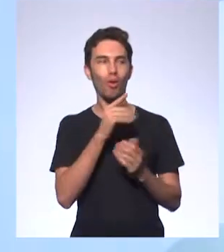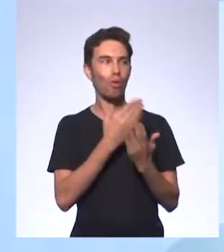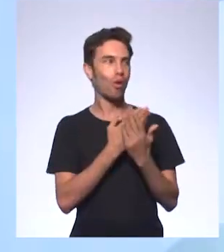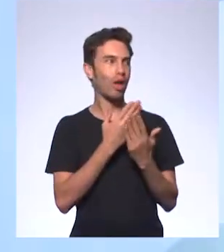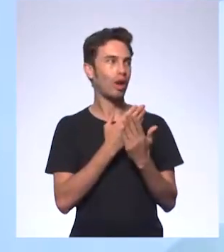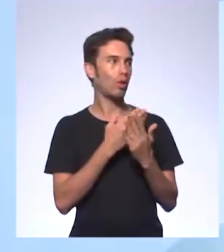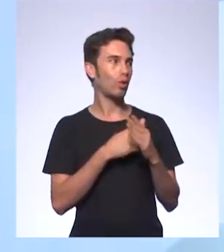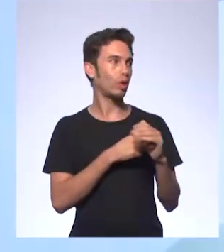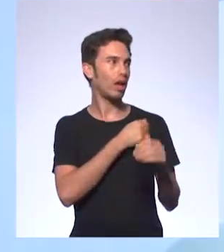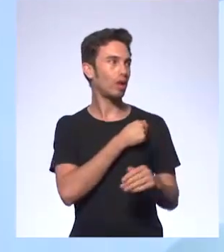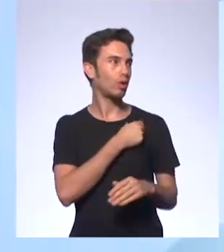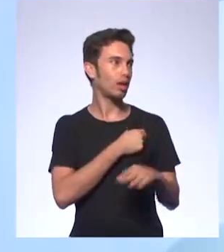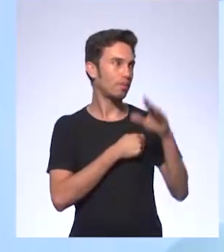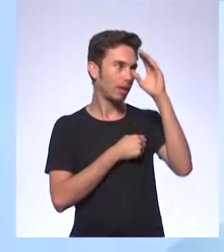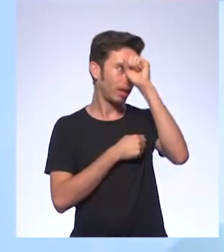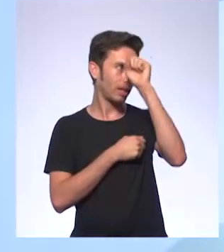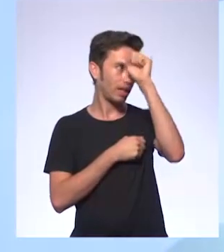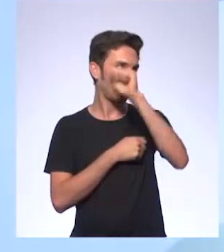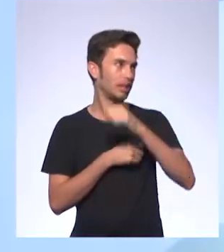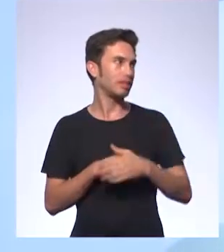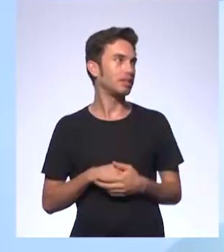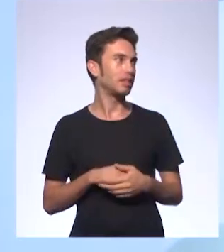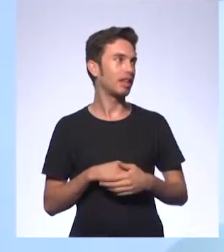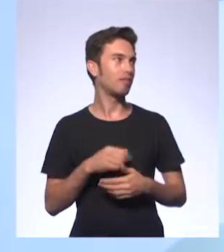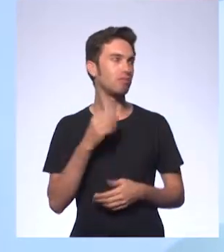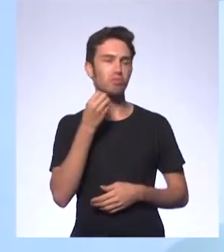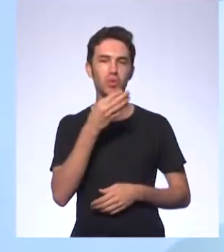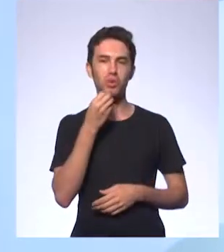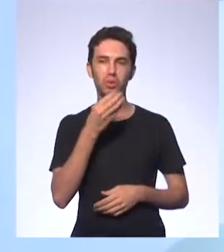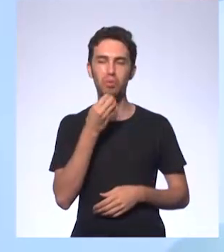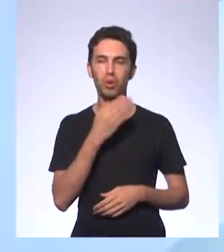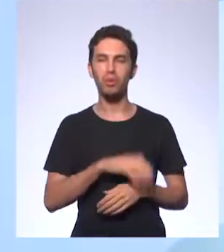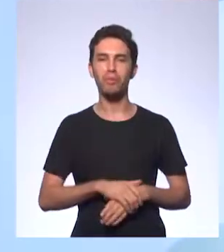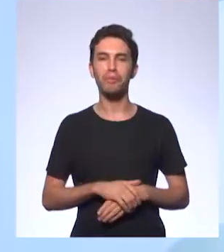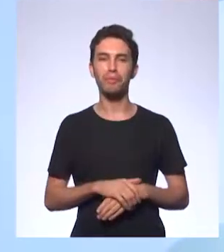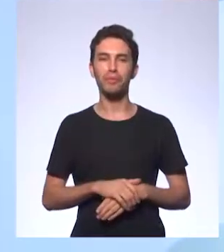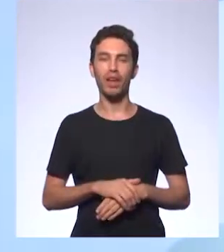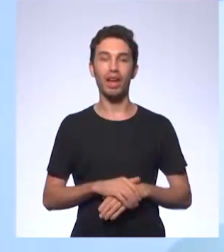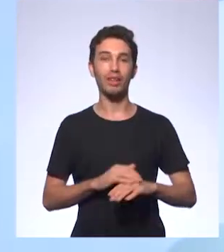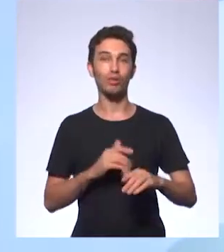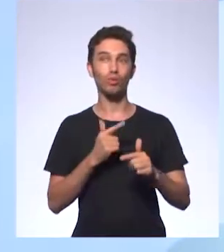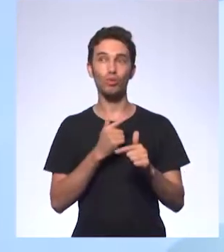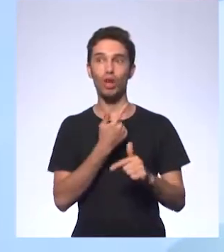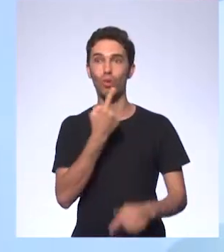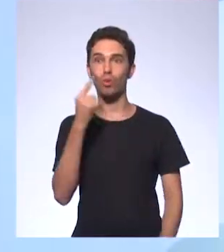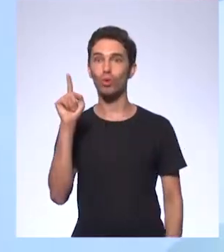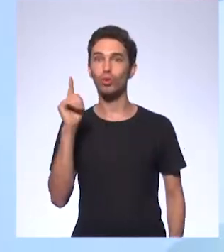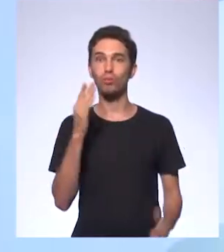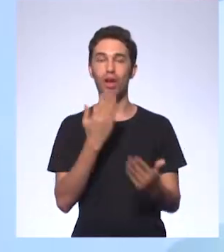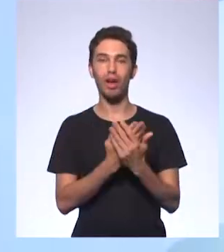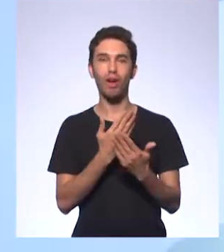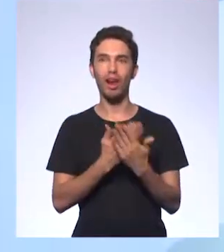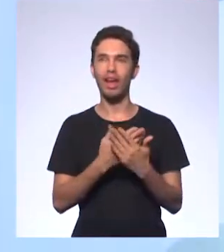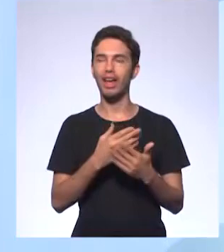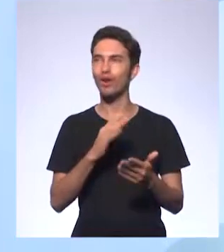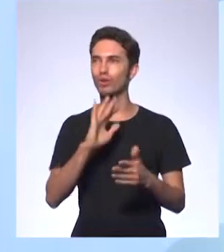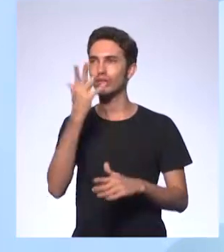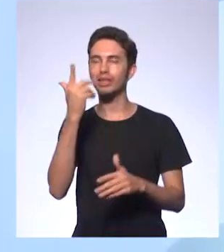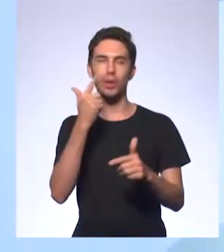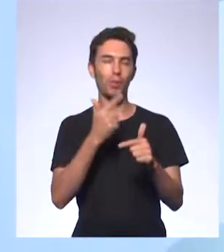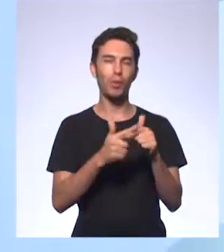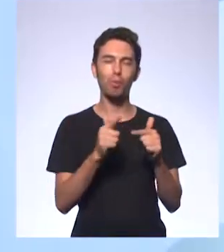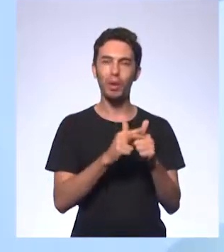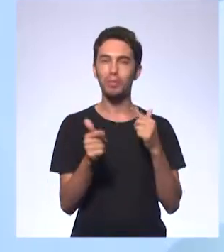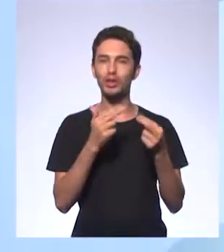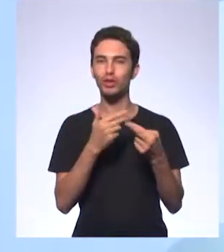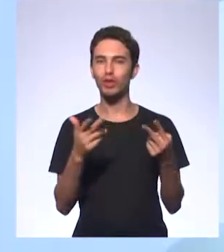acabou. Então, a aula valeu a pena, né? Na última aula, aconteceram alguns deslizes, porque eu fui usar a lousa, tropecei na lousa. Vocês